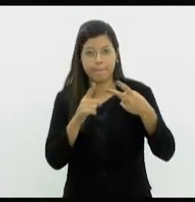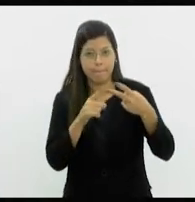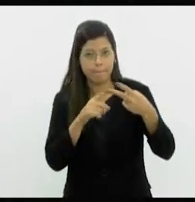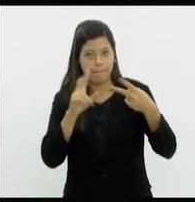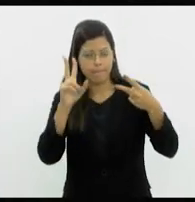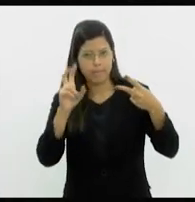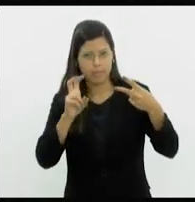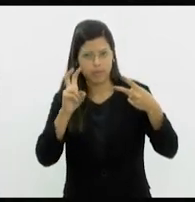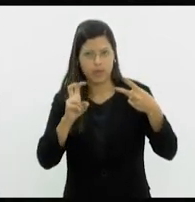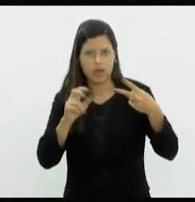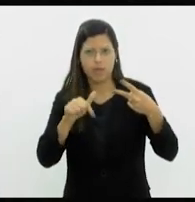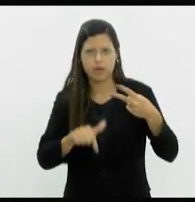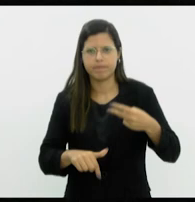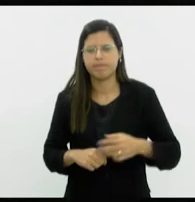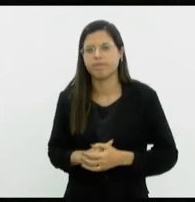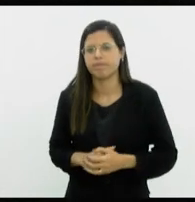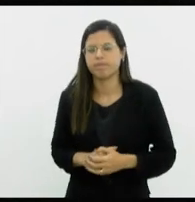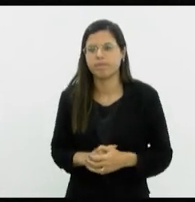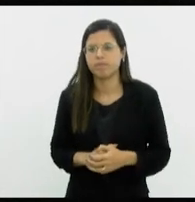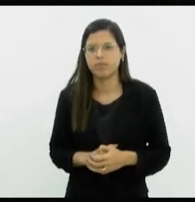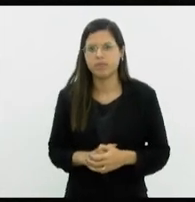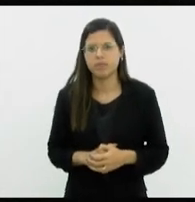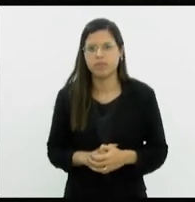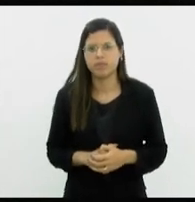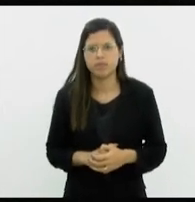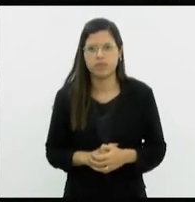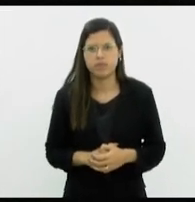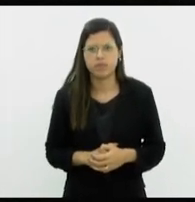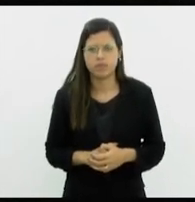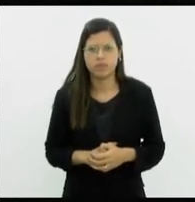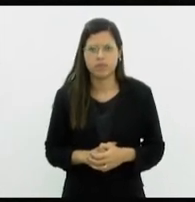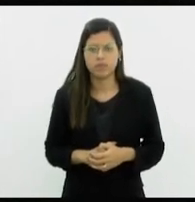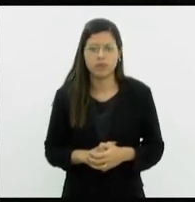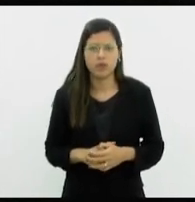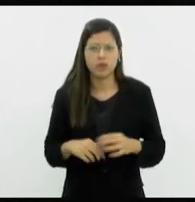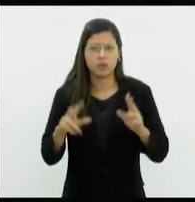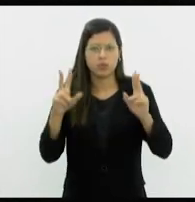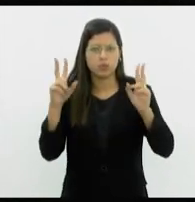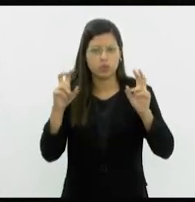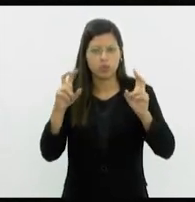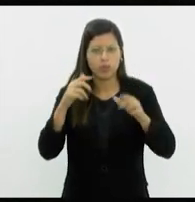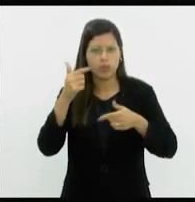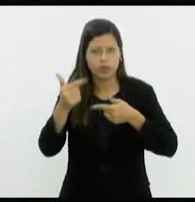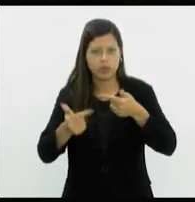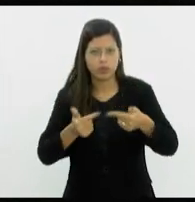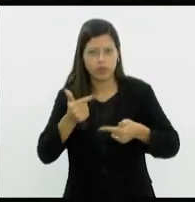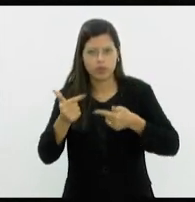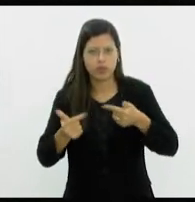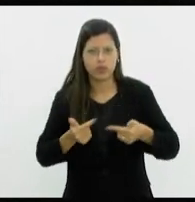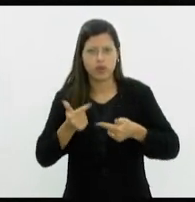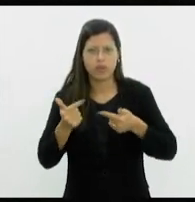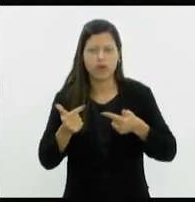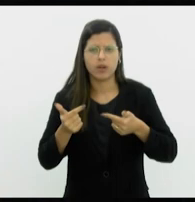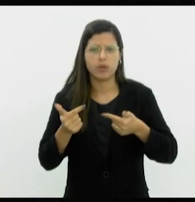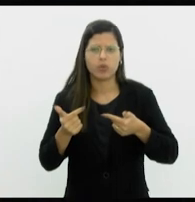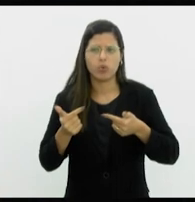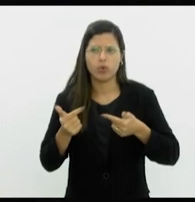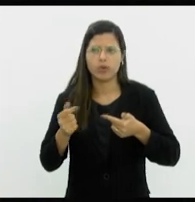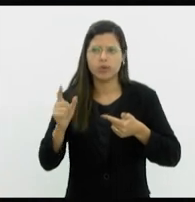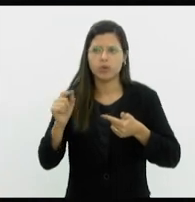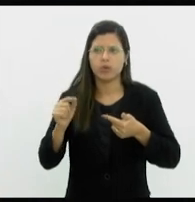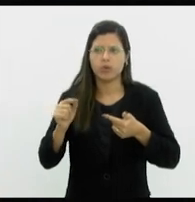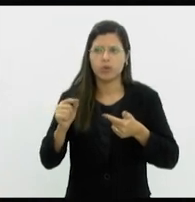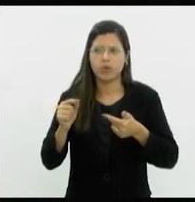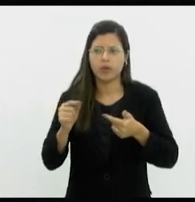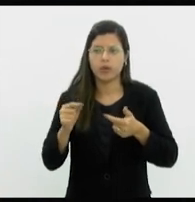tribuna é a situação dos trabalhadores do CHN, que é o